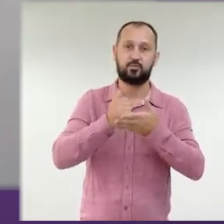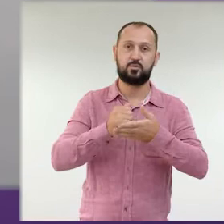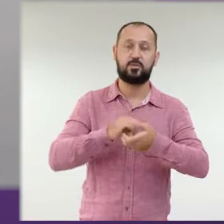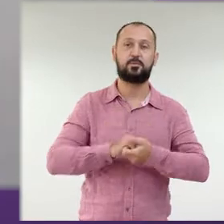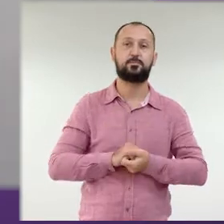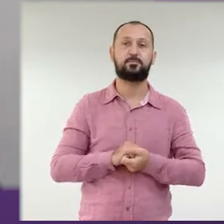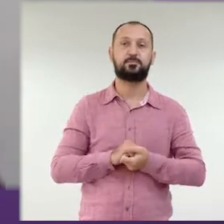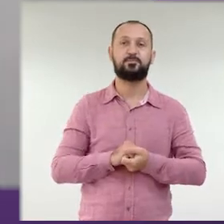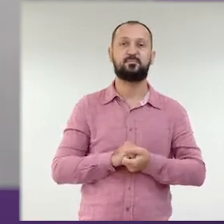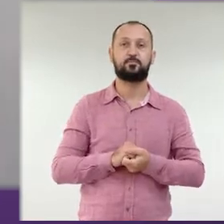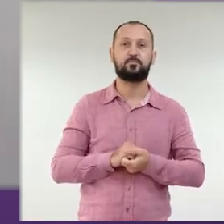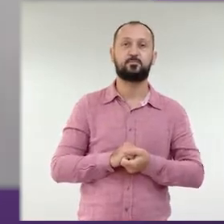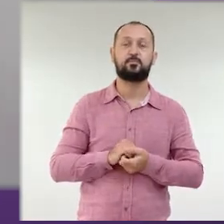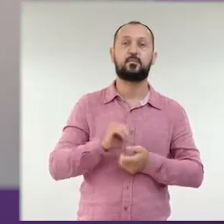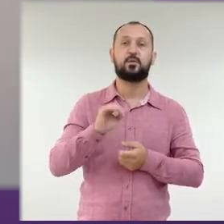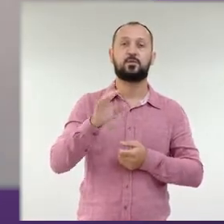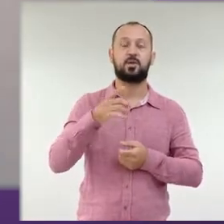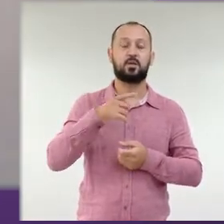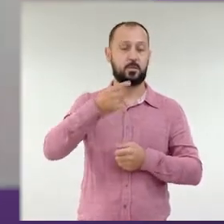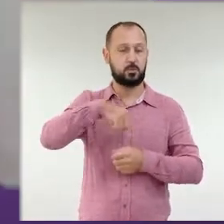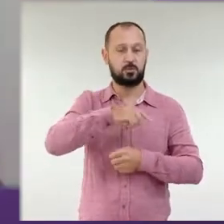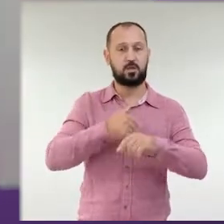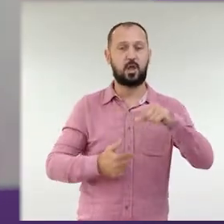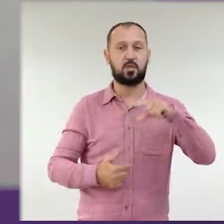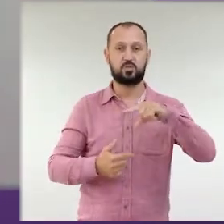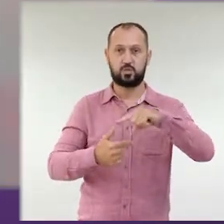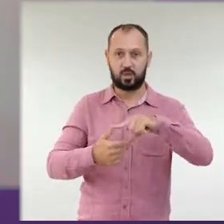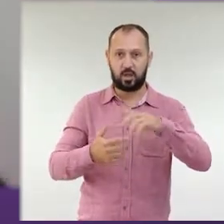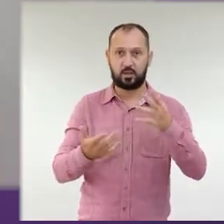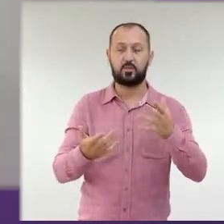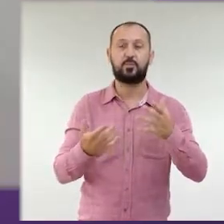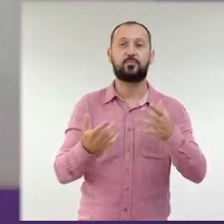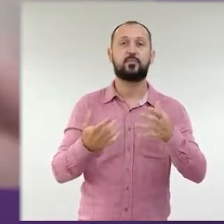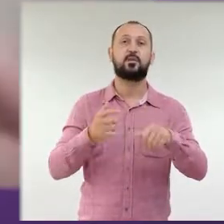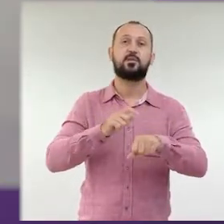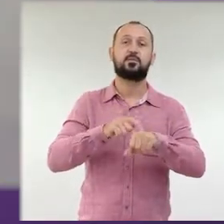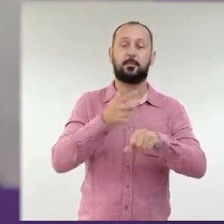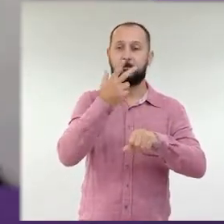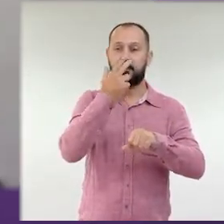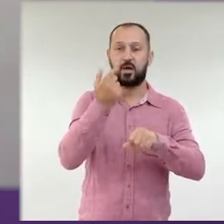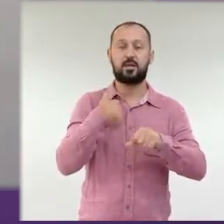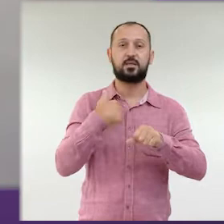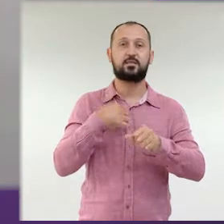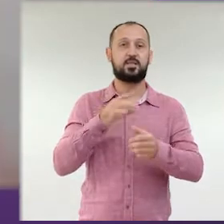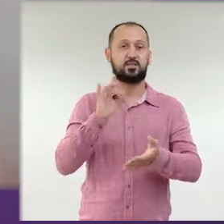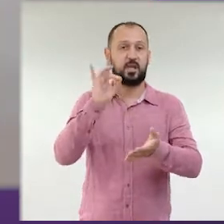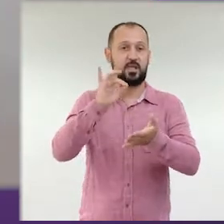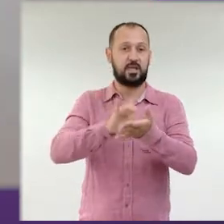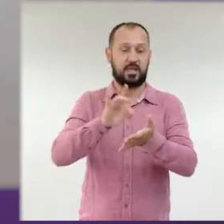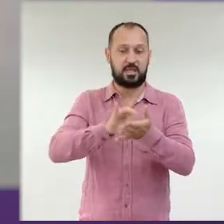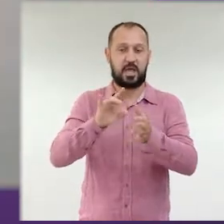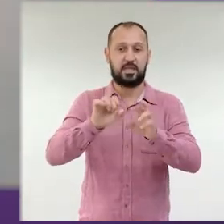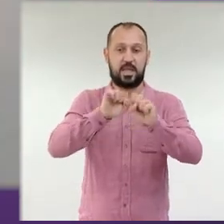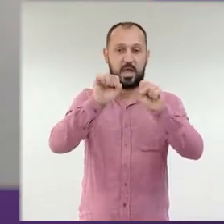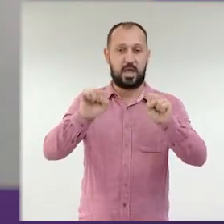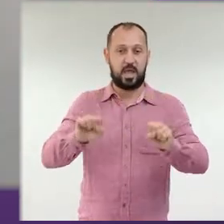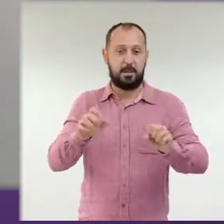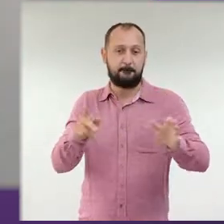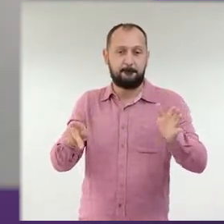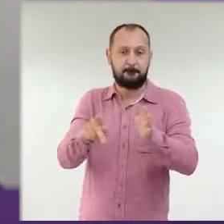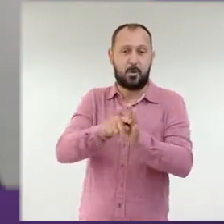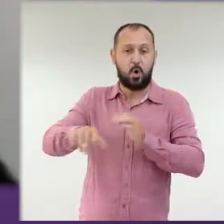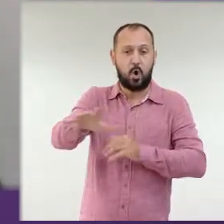favor. Então, já que estamos em isolamento social, já que estamos mais afastada da nossa rede de apoio, da família, dos